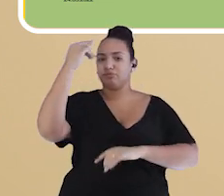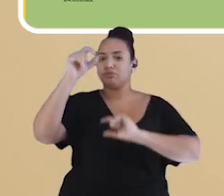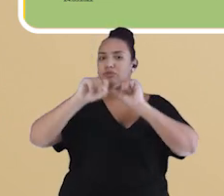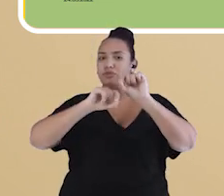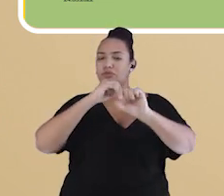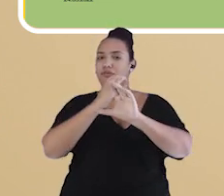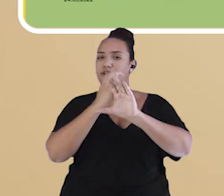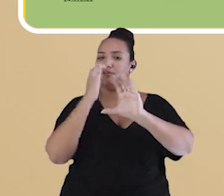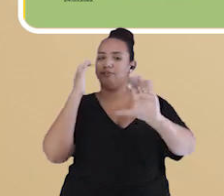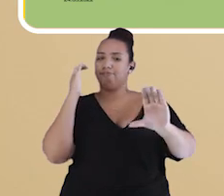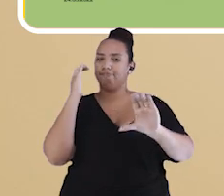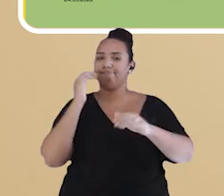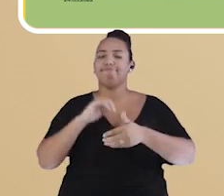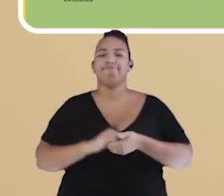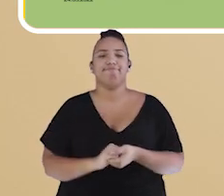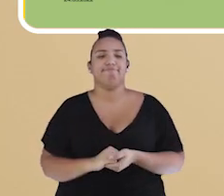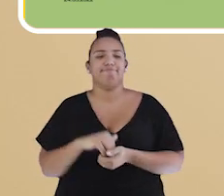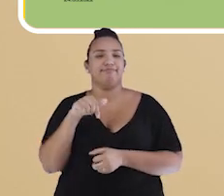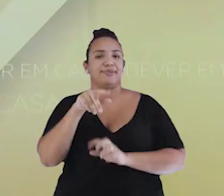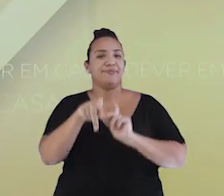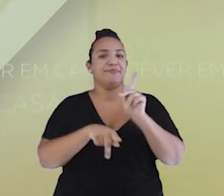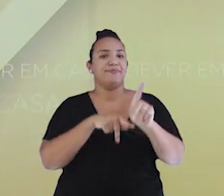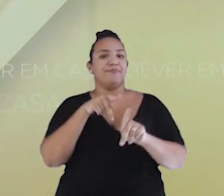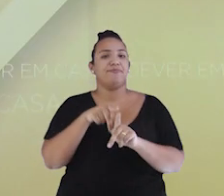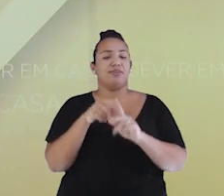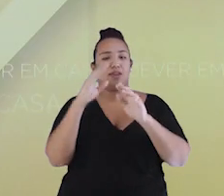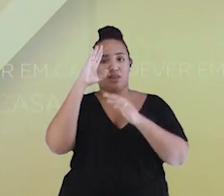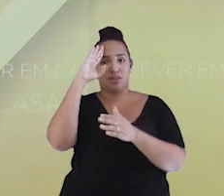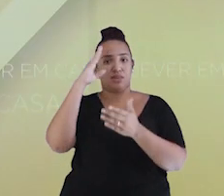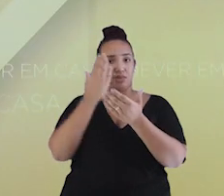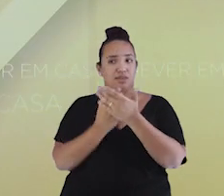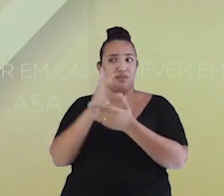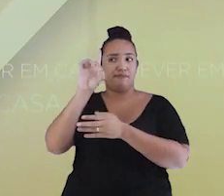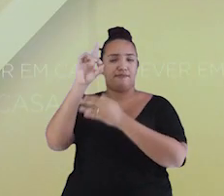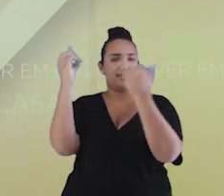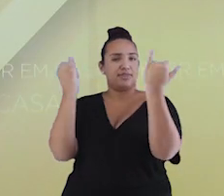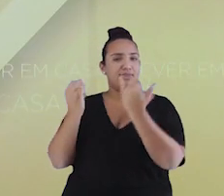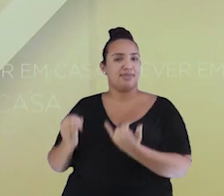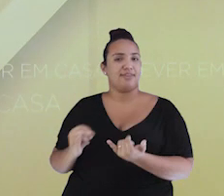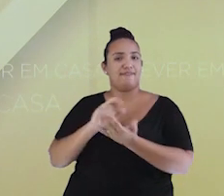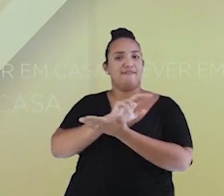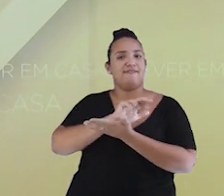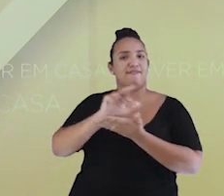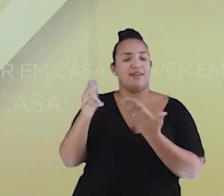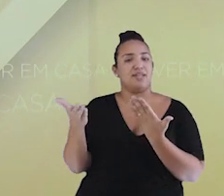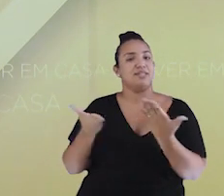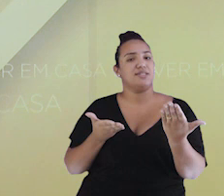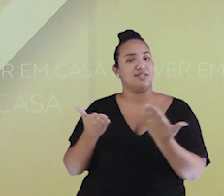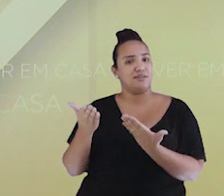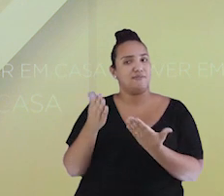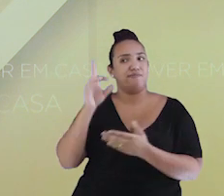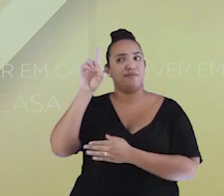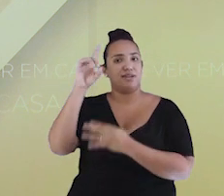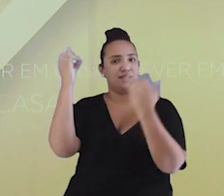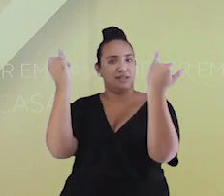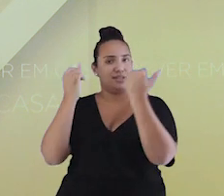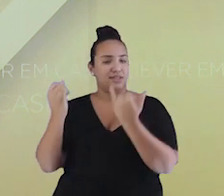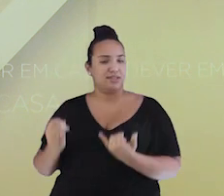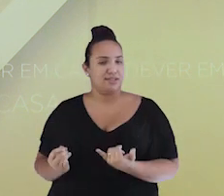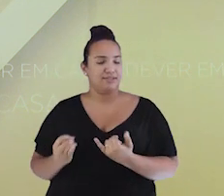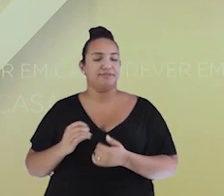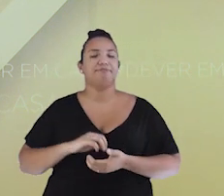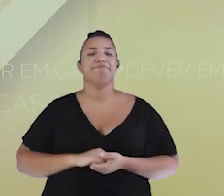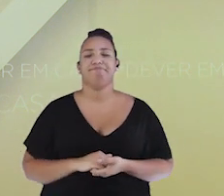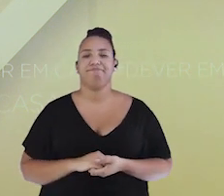diz respeito à engenharia. Eles eram povos politeístas. Isso quer dizer que serviam